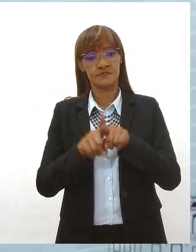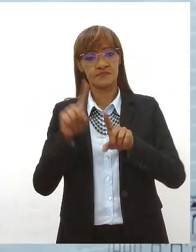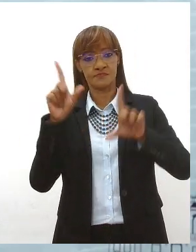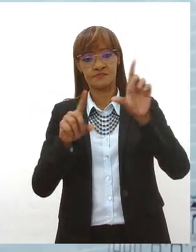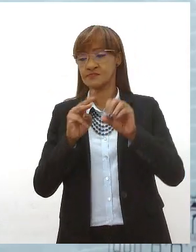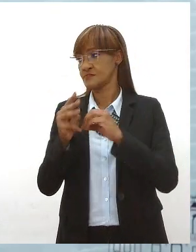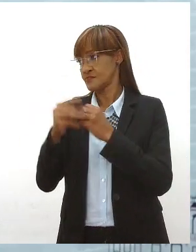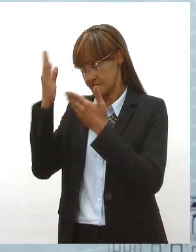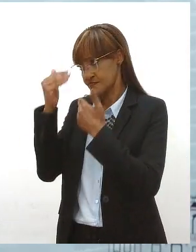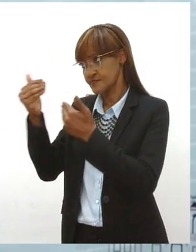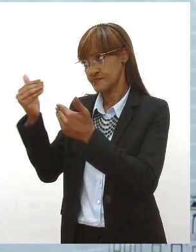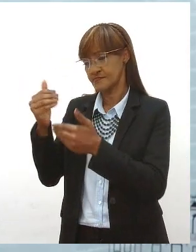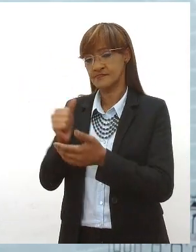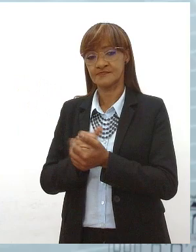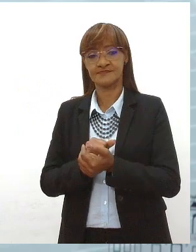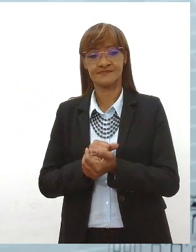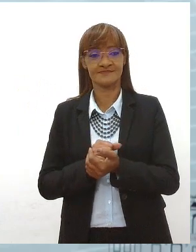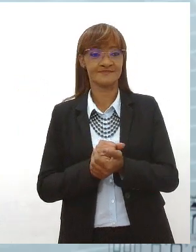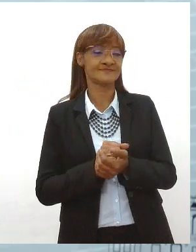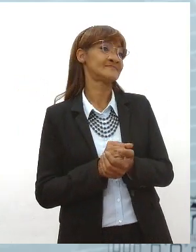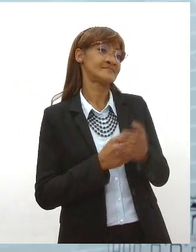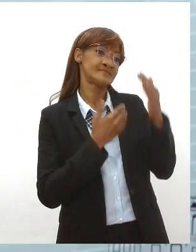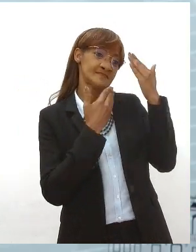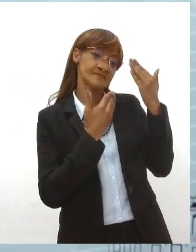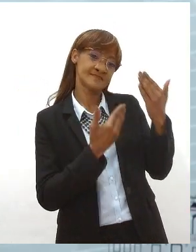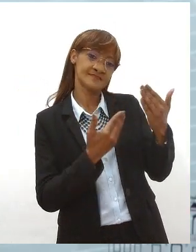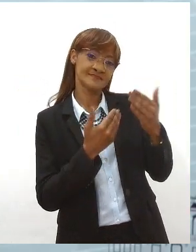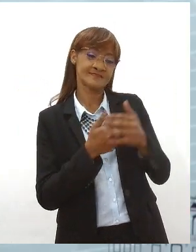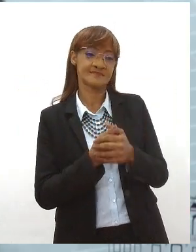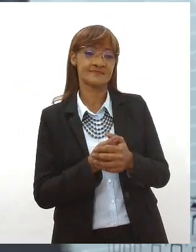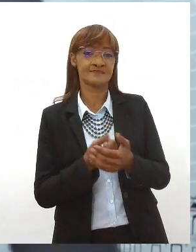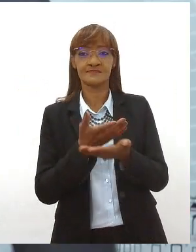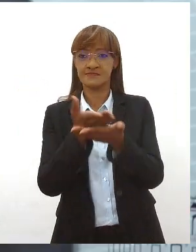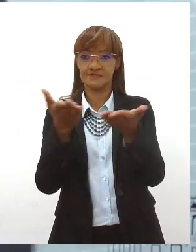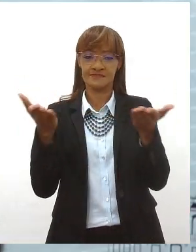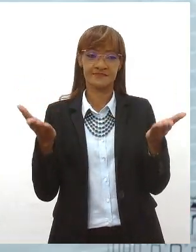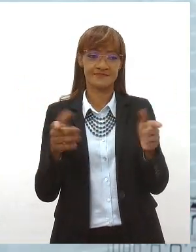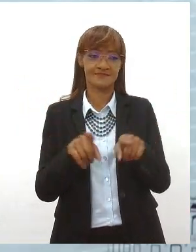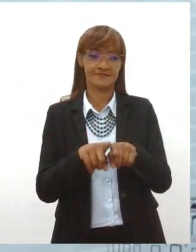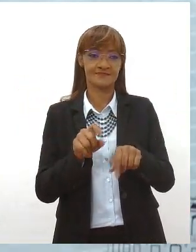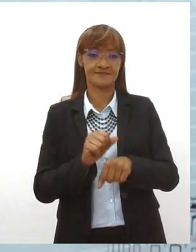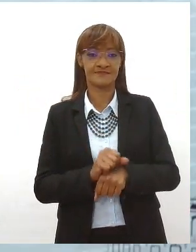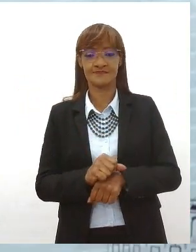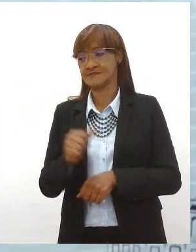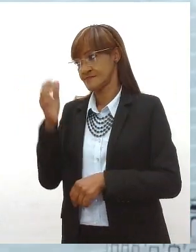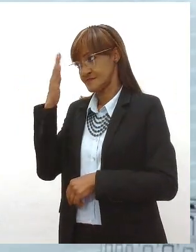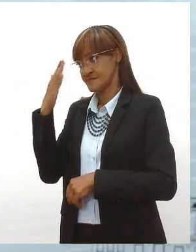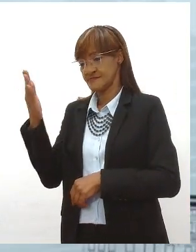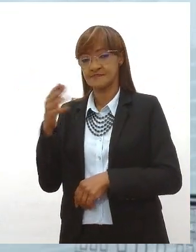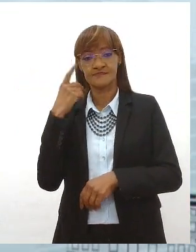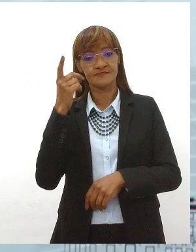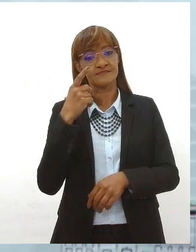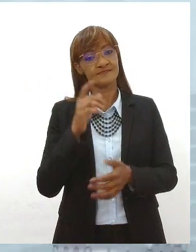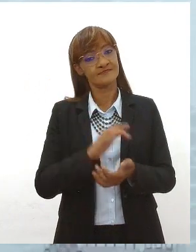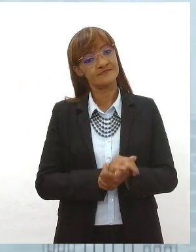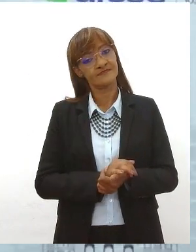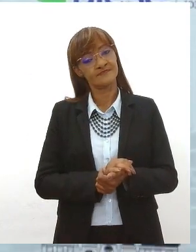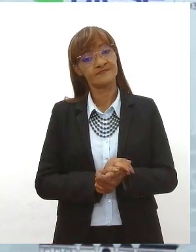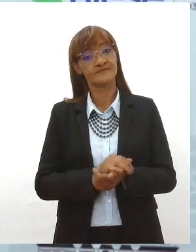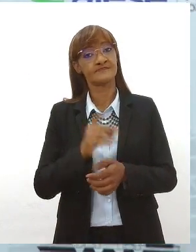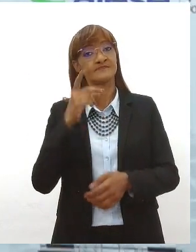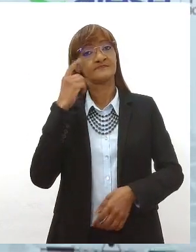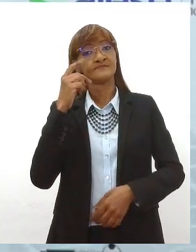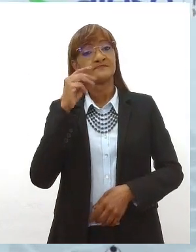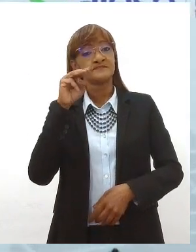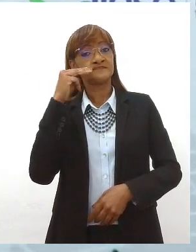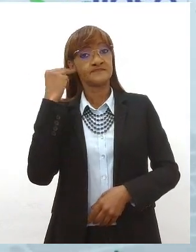dia. Eu que agradeço e eu agradeço a todos os ouvintes. Muito obrigado, deputada. É isso, deputada Maísa Mitidieri, é a procuradora da mulher, é a